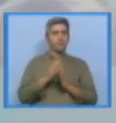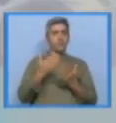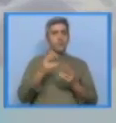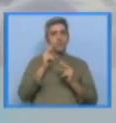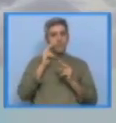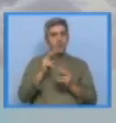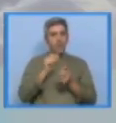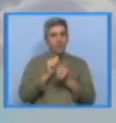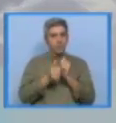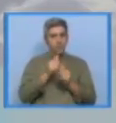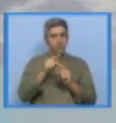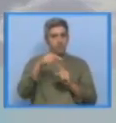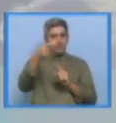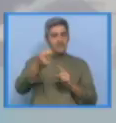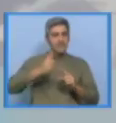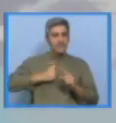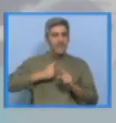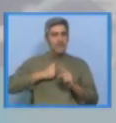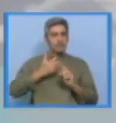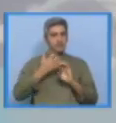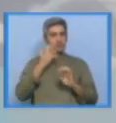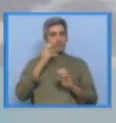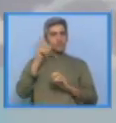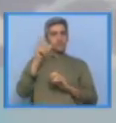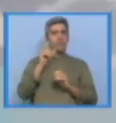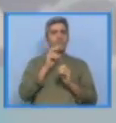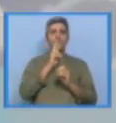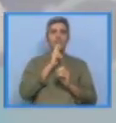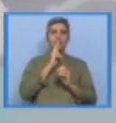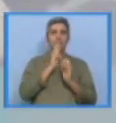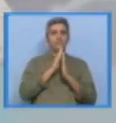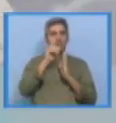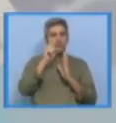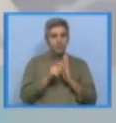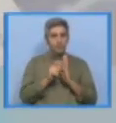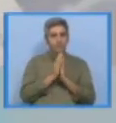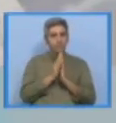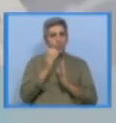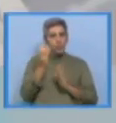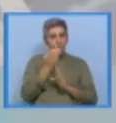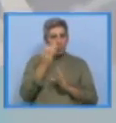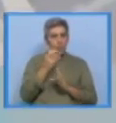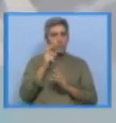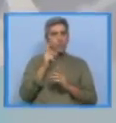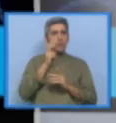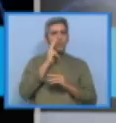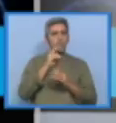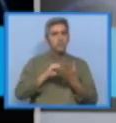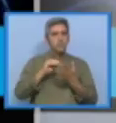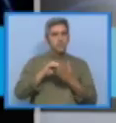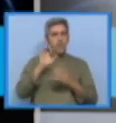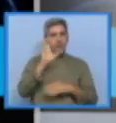o desporto, que no próximo sábado vai estar em destaque em Fátima, nas Jornadas da Pastoral da Cultura. Está connosco o diretor do